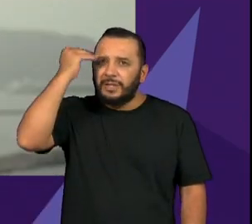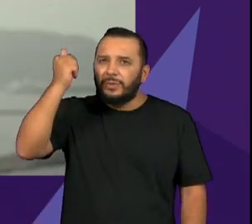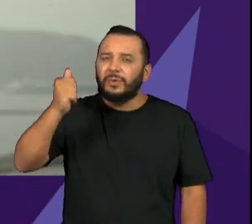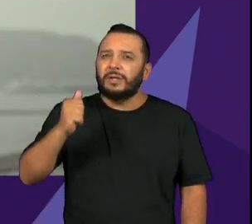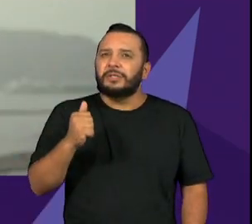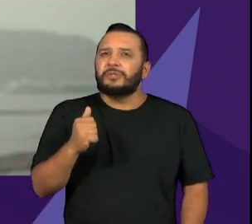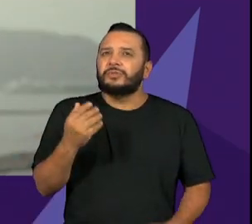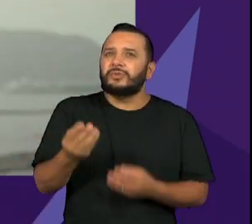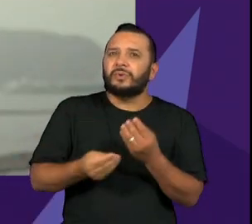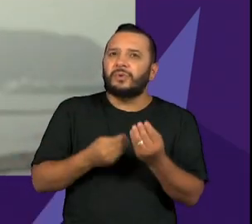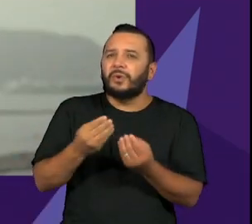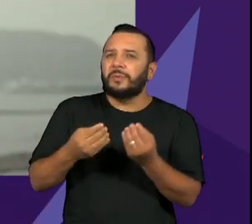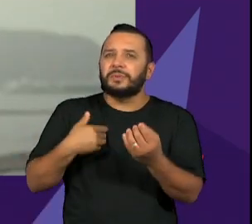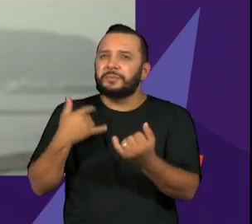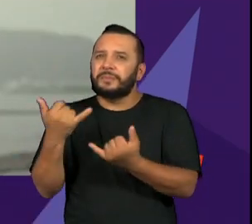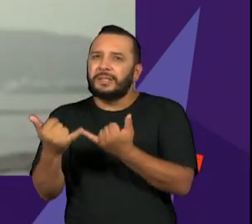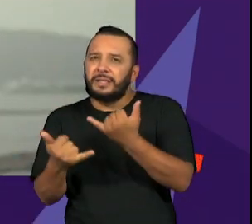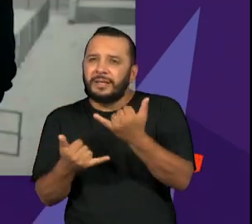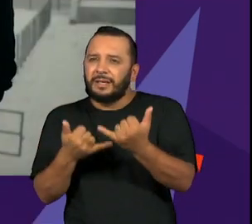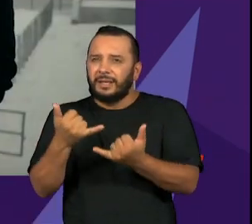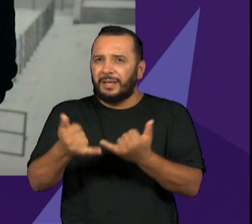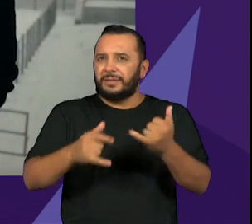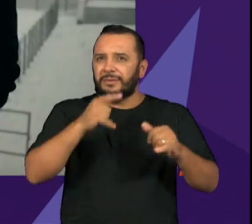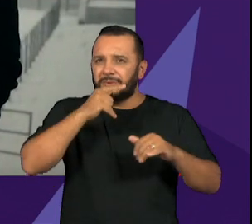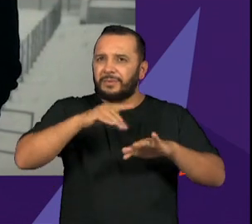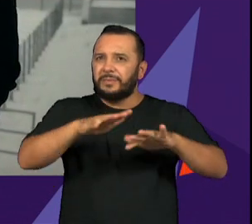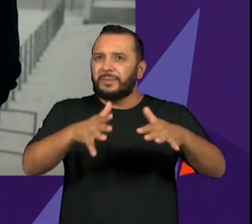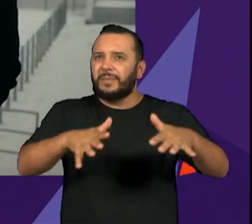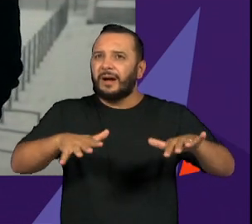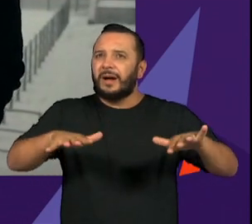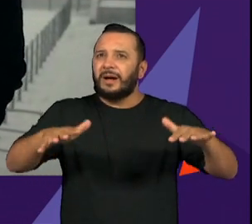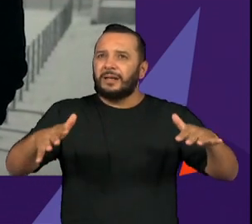Somos brinquedos dos mares.